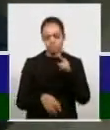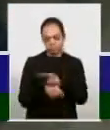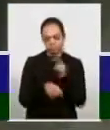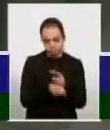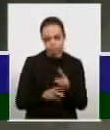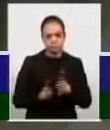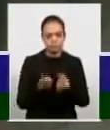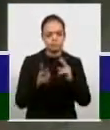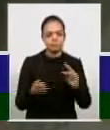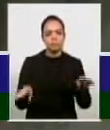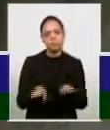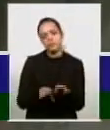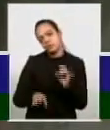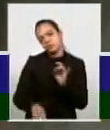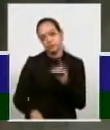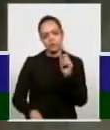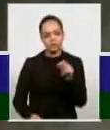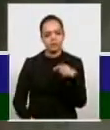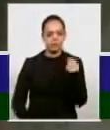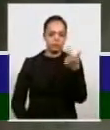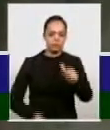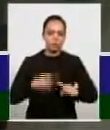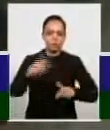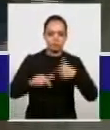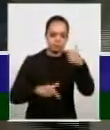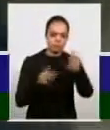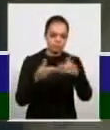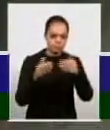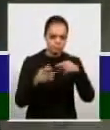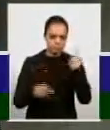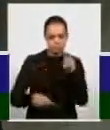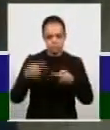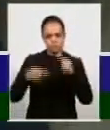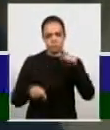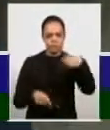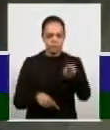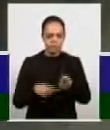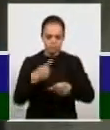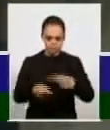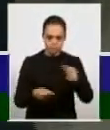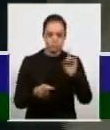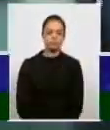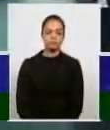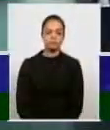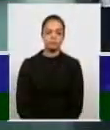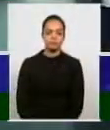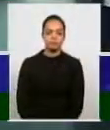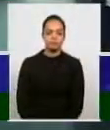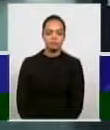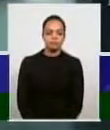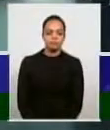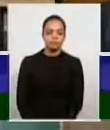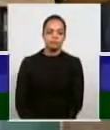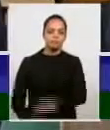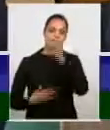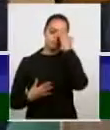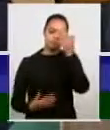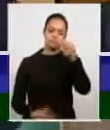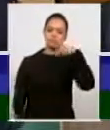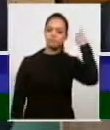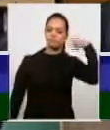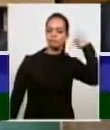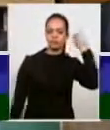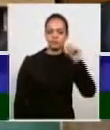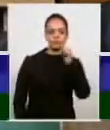mais, os demais requerimentos a gente discute em uma outra hora oportuna. Por enquanto, só isso, presidente. Obrigado,